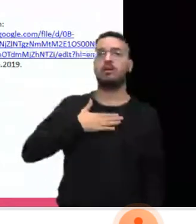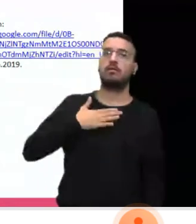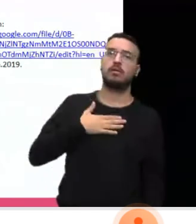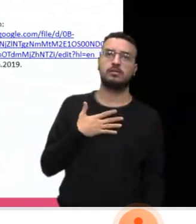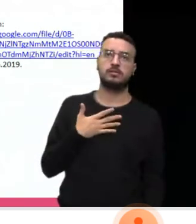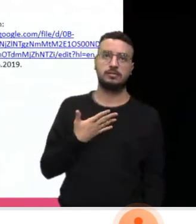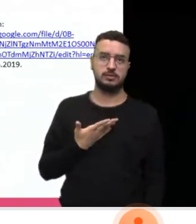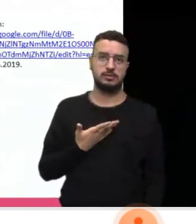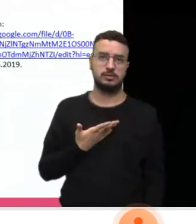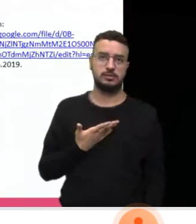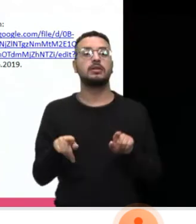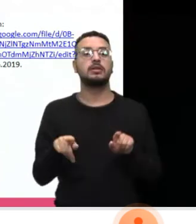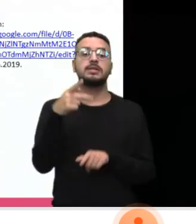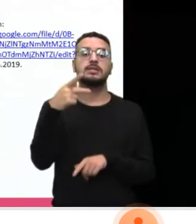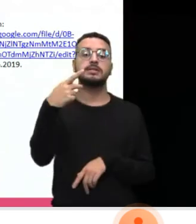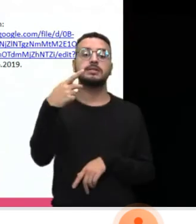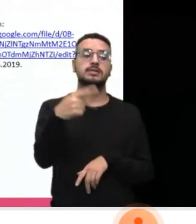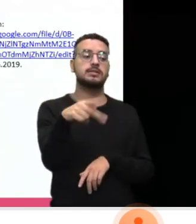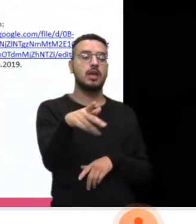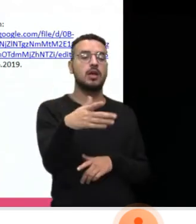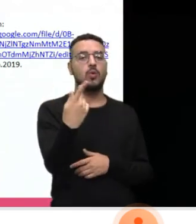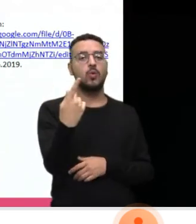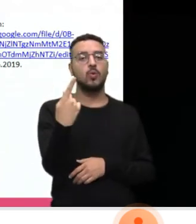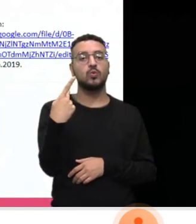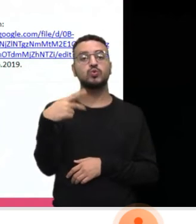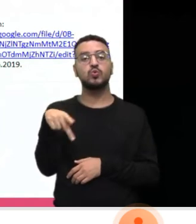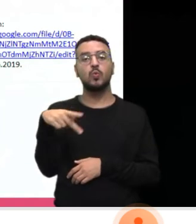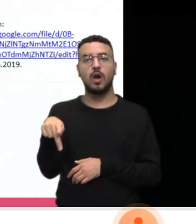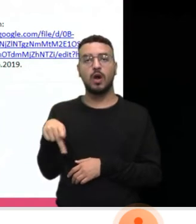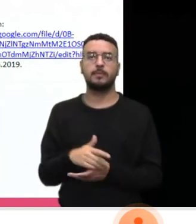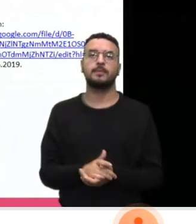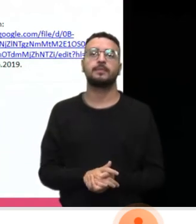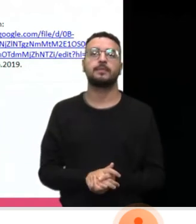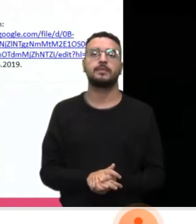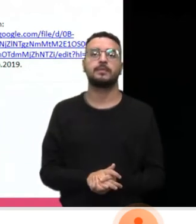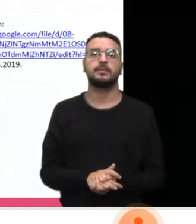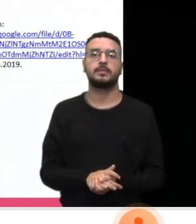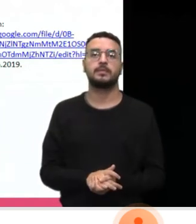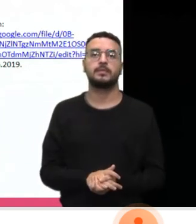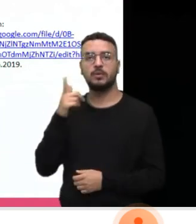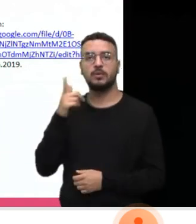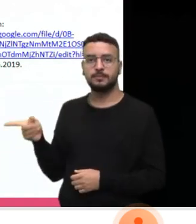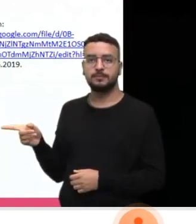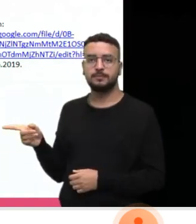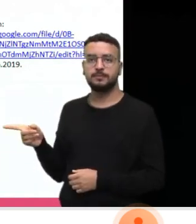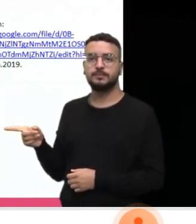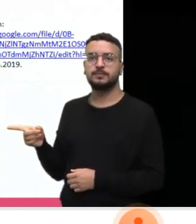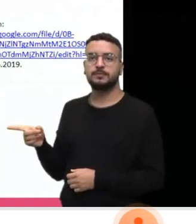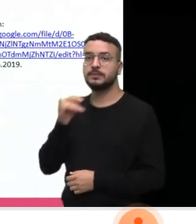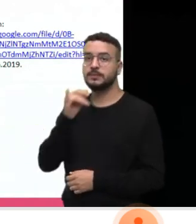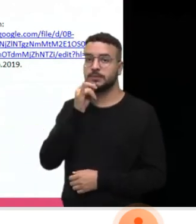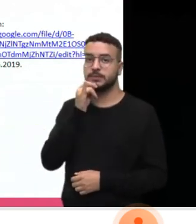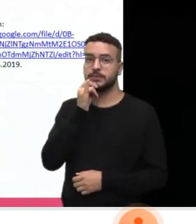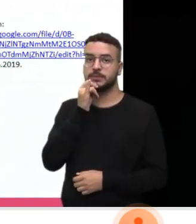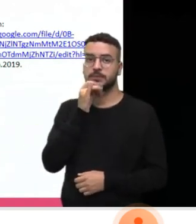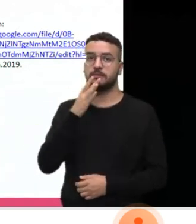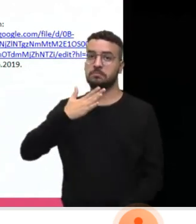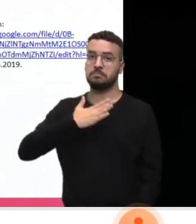portuguesa, tá? Então, aqui nós temos meu, teu, o seu e o